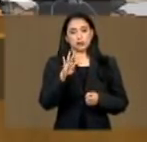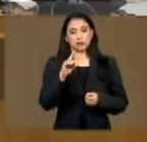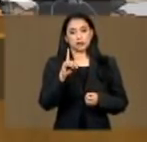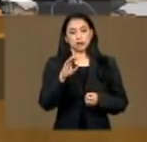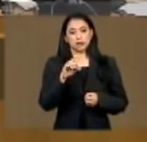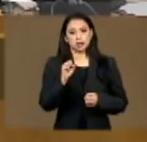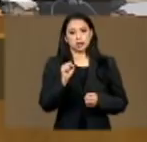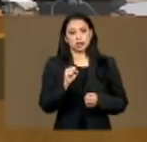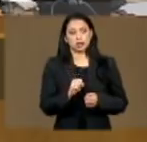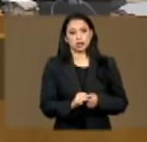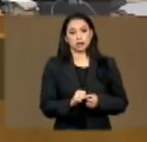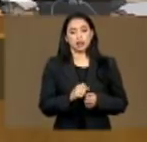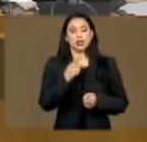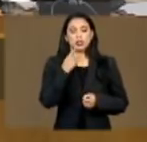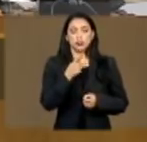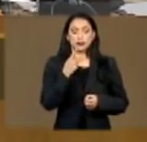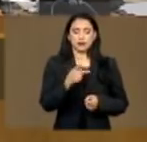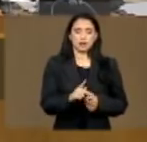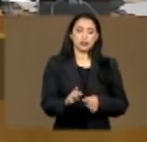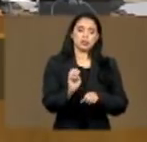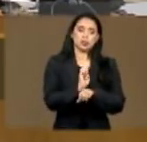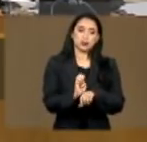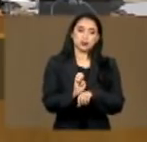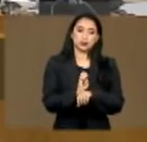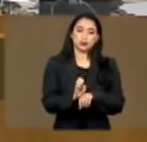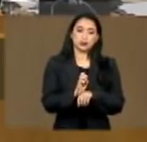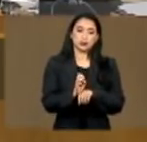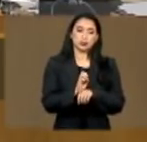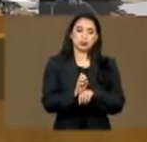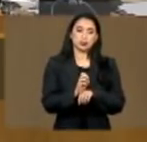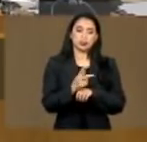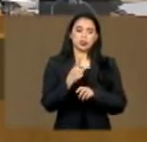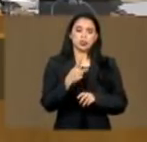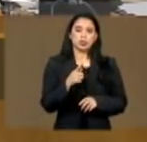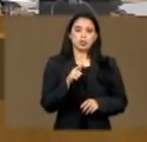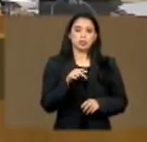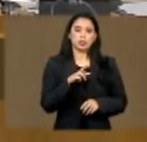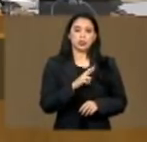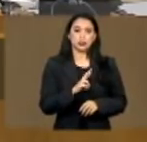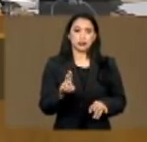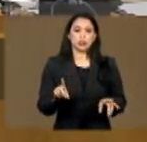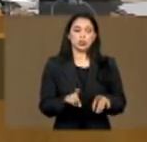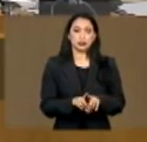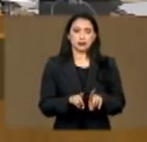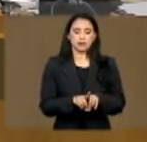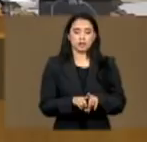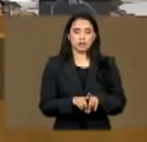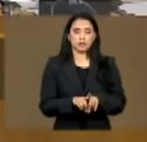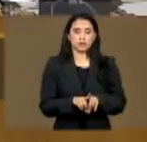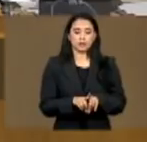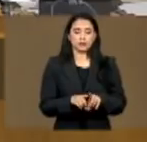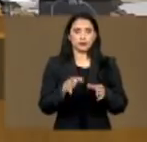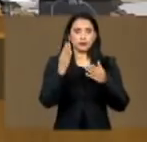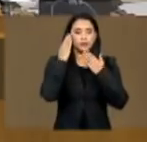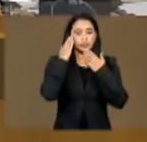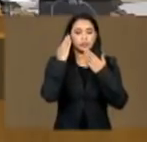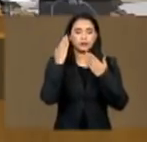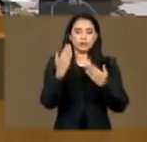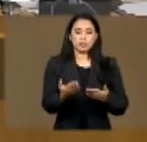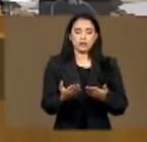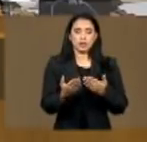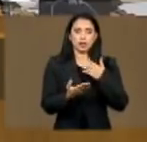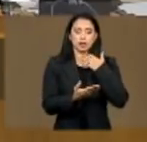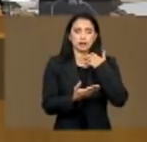pelo estado pela procuradoria geral da república no tempo de 15 minutos de sua voz eles